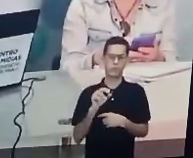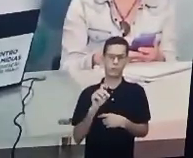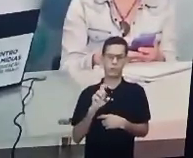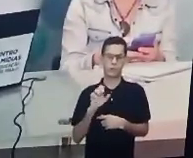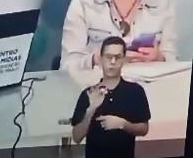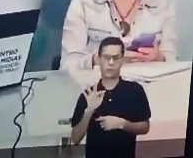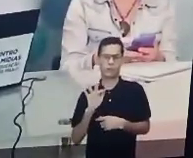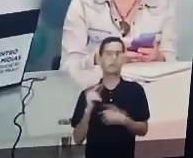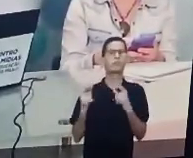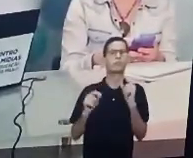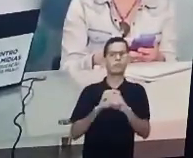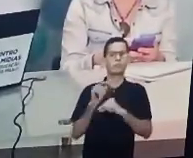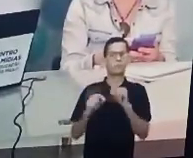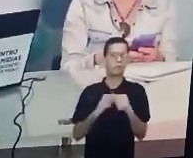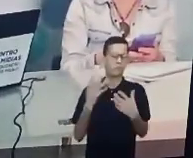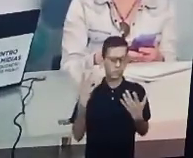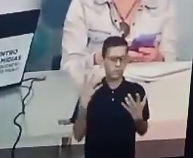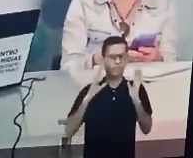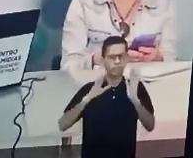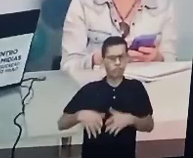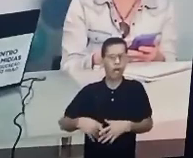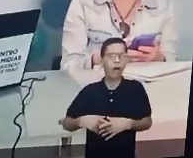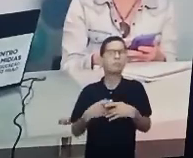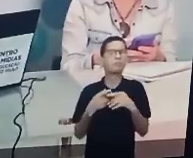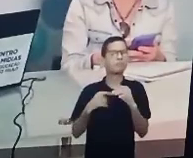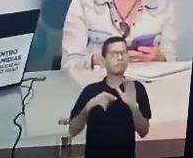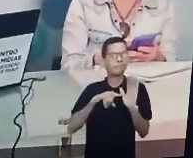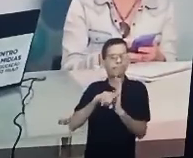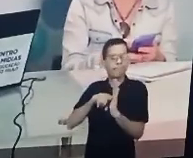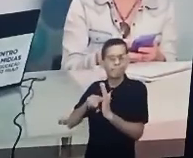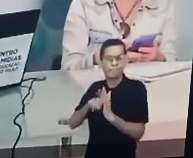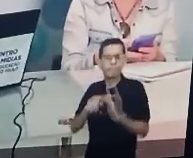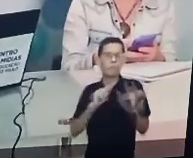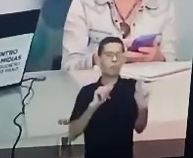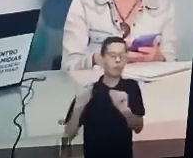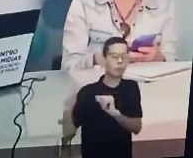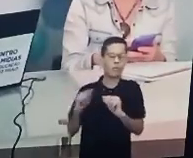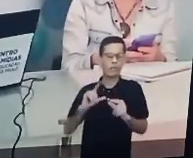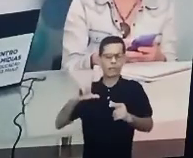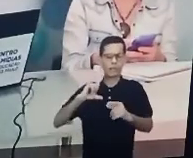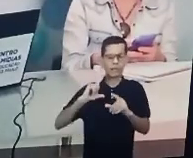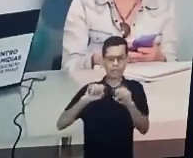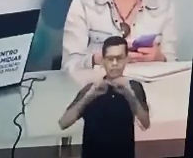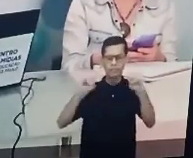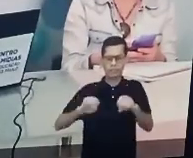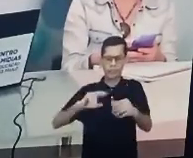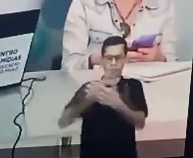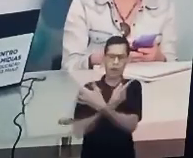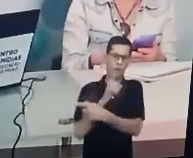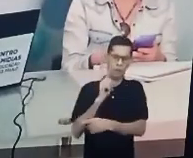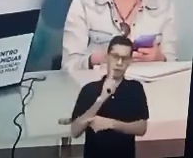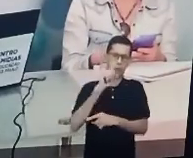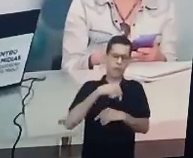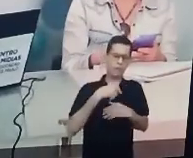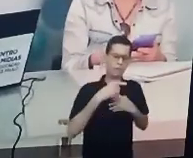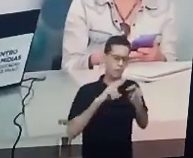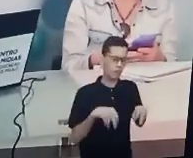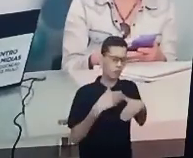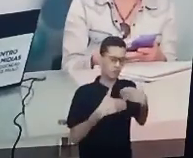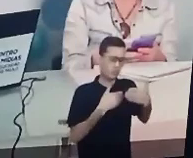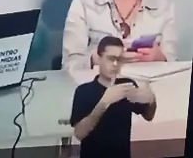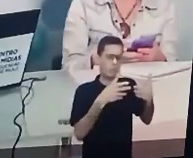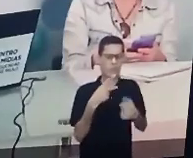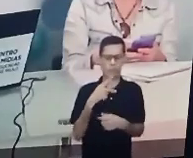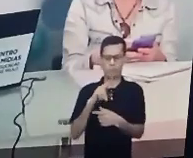acontecendo, e a gente identificou que não é erro de sistema, é erro de procedimento. Então, a gente precisa aqui alinhar esse